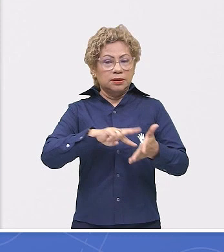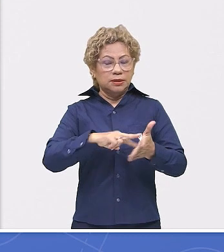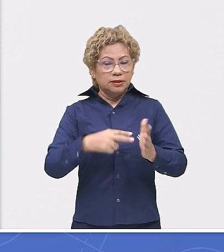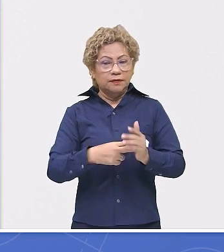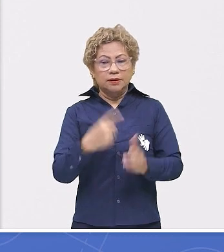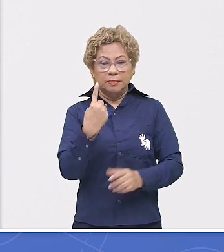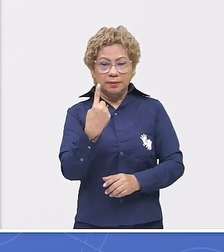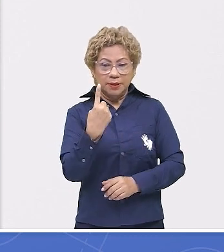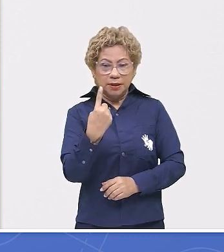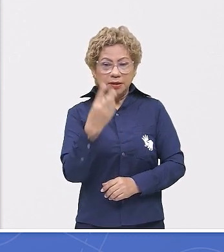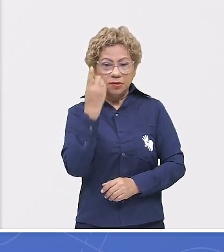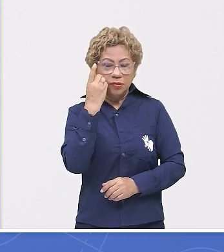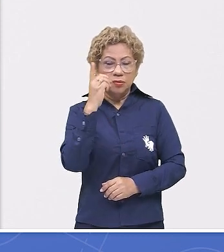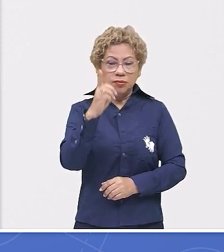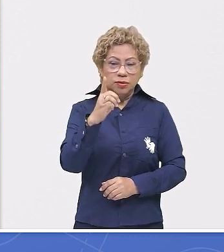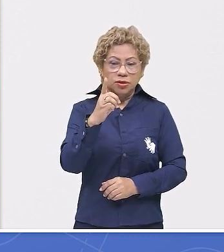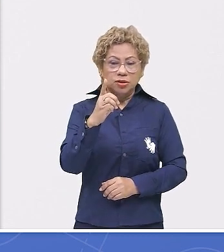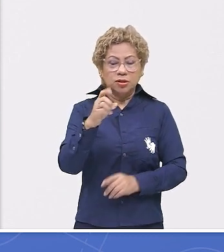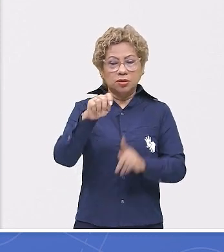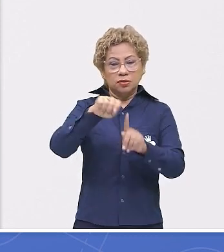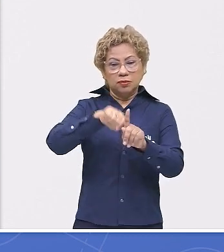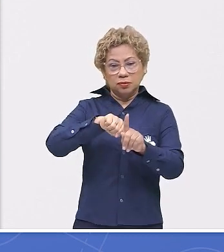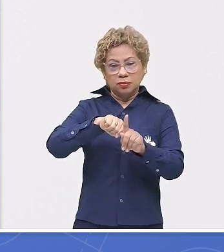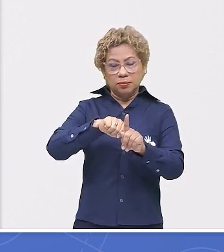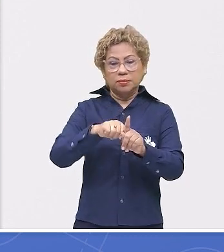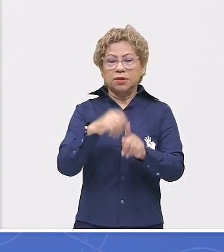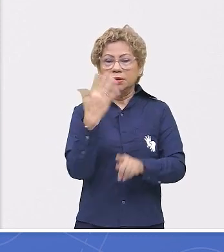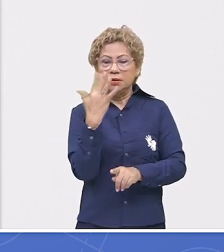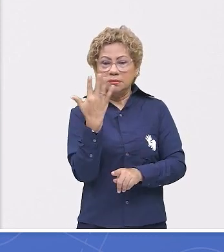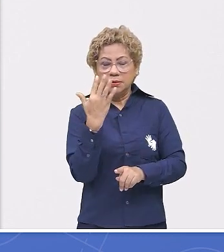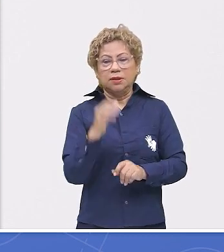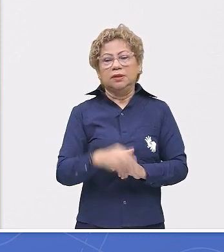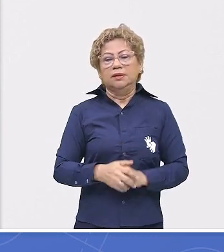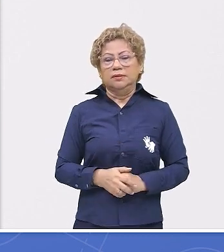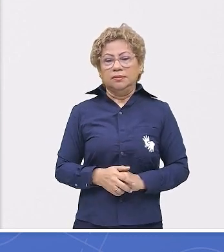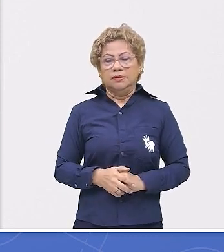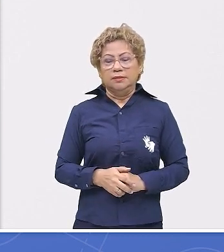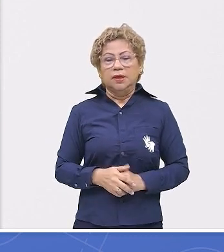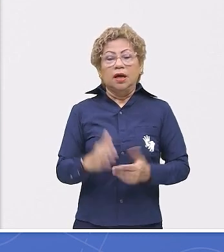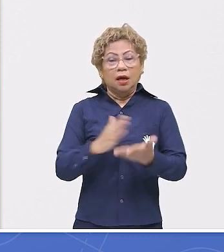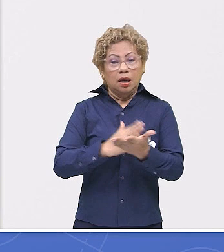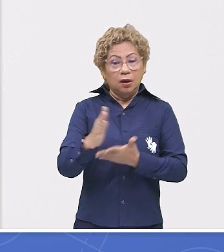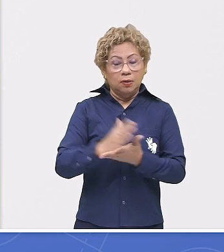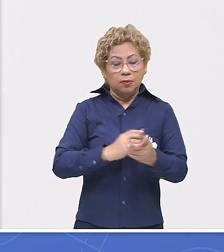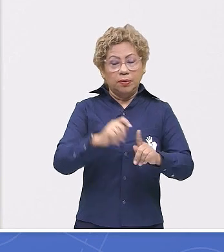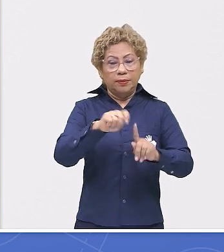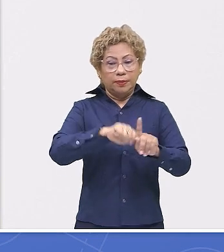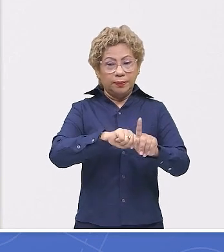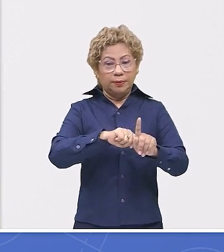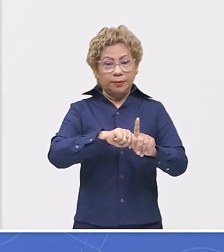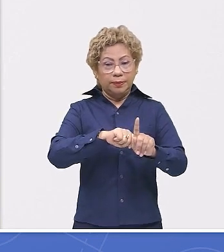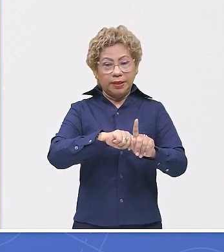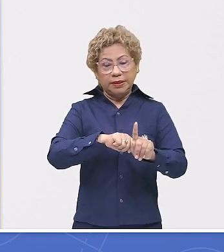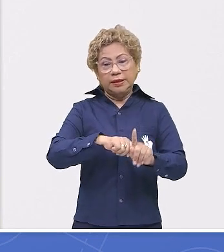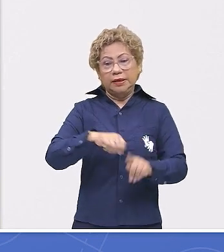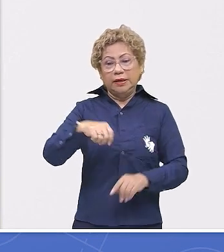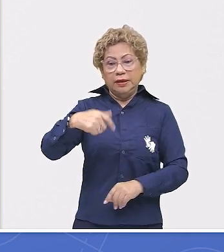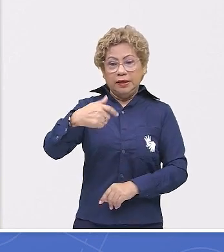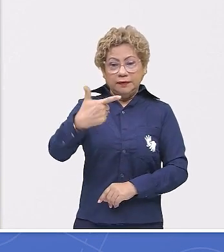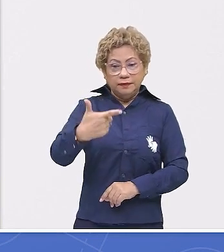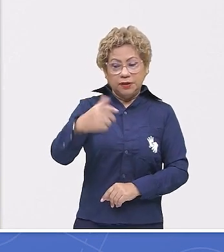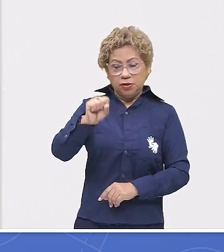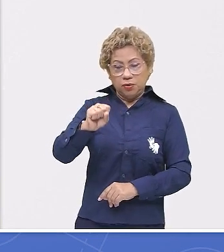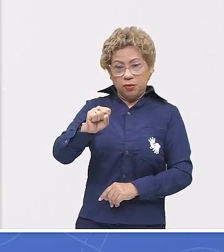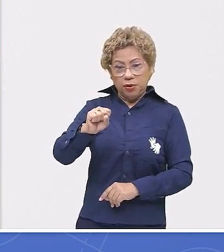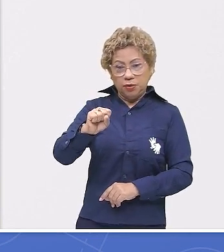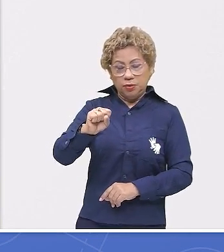de fevereiro. Então, é aqui que surge o dia 29 de fevereiro, tá? Então, a gente observa